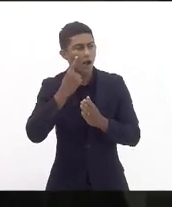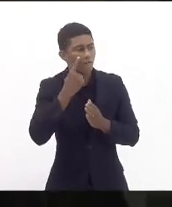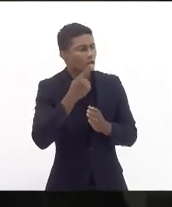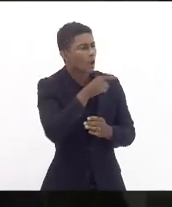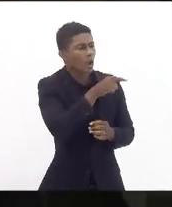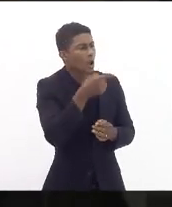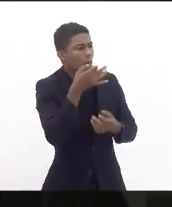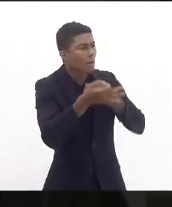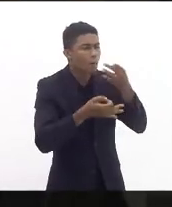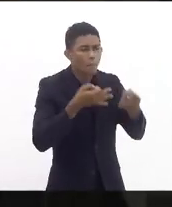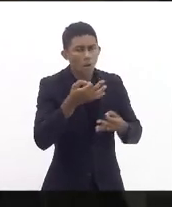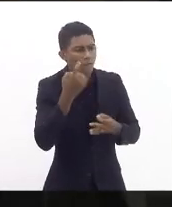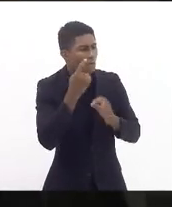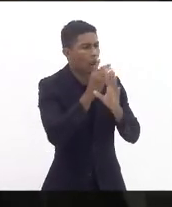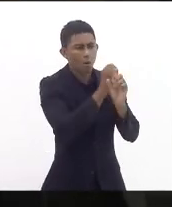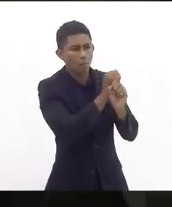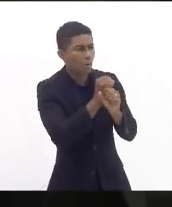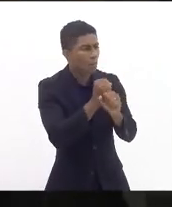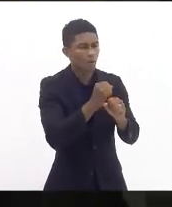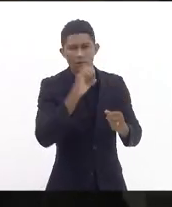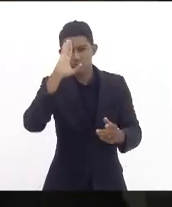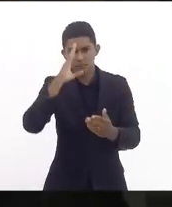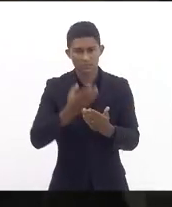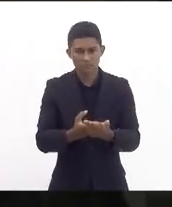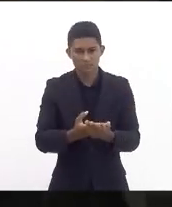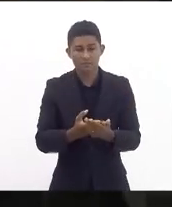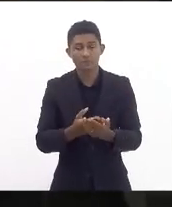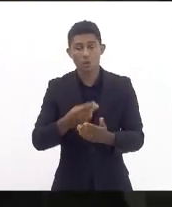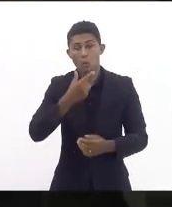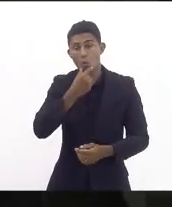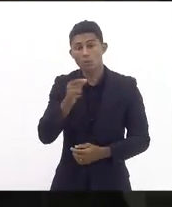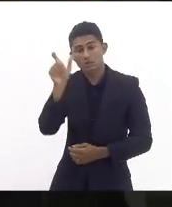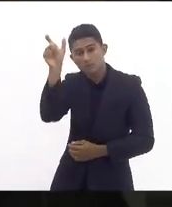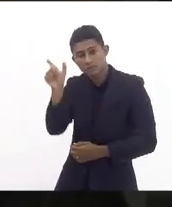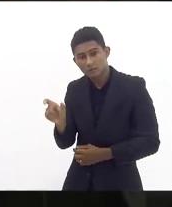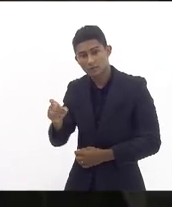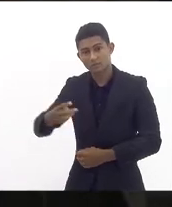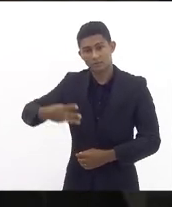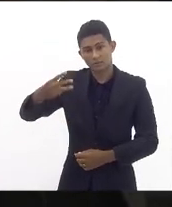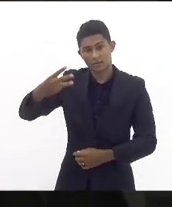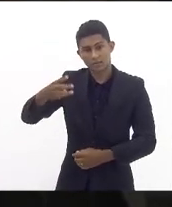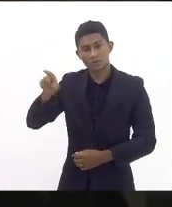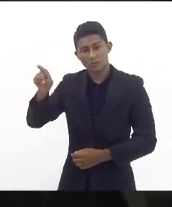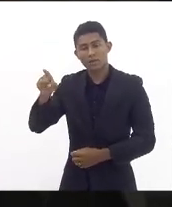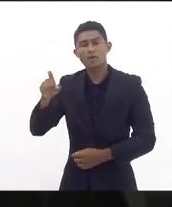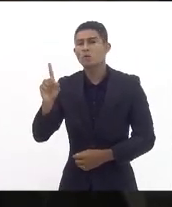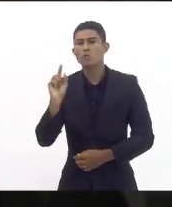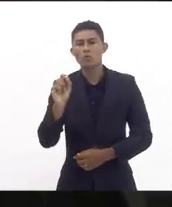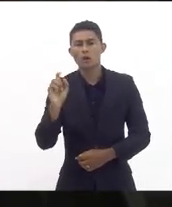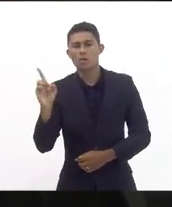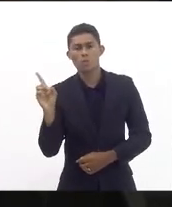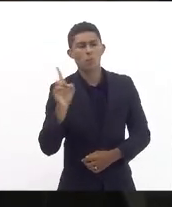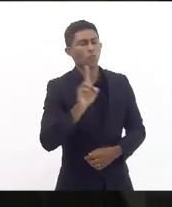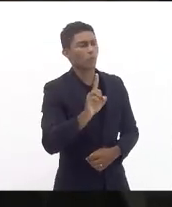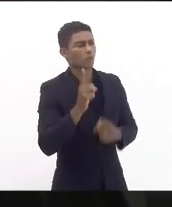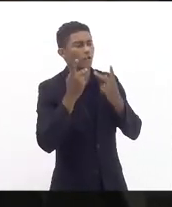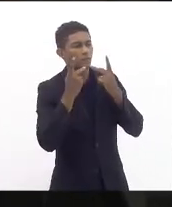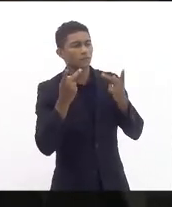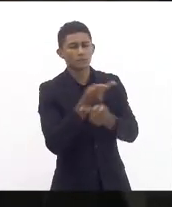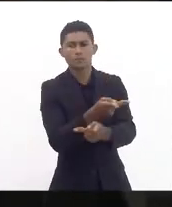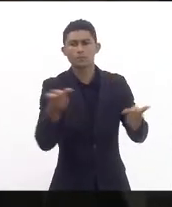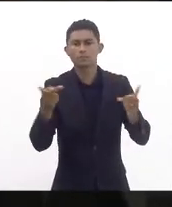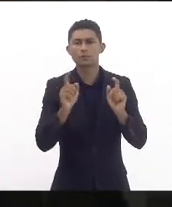certa mas ele veio a público dizer o seguinte ele o carro de Mato